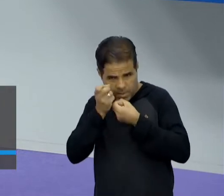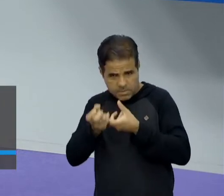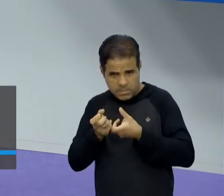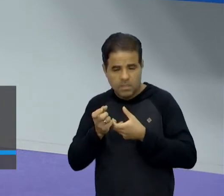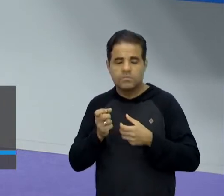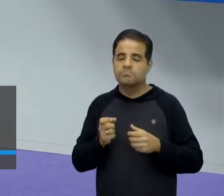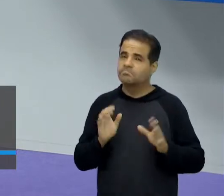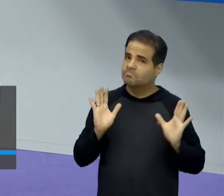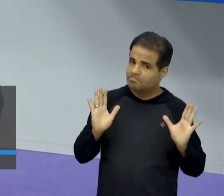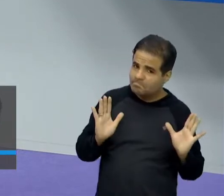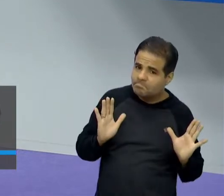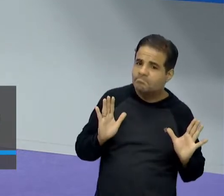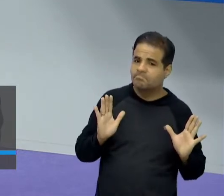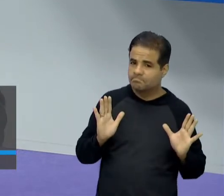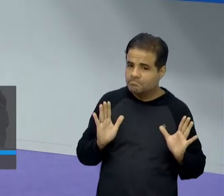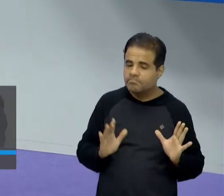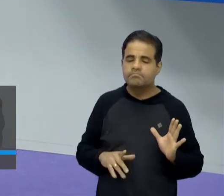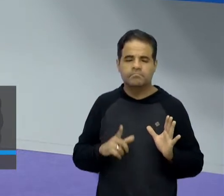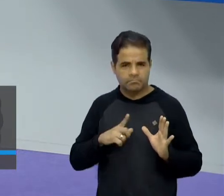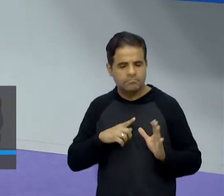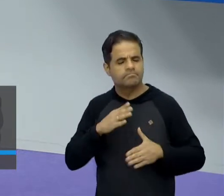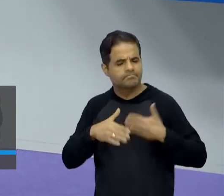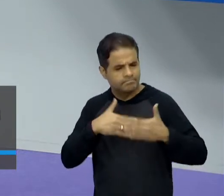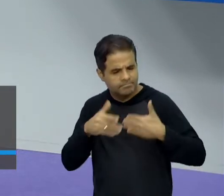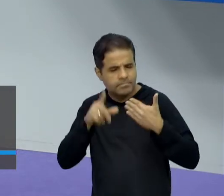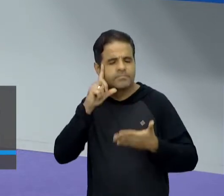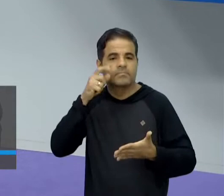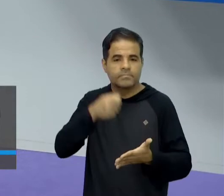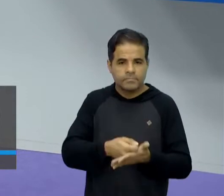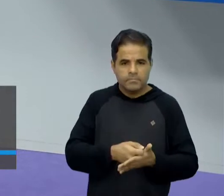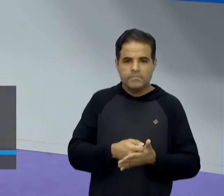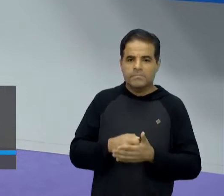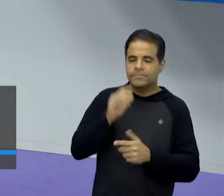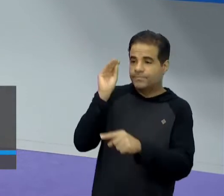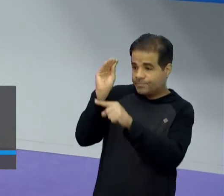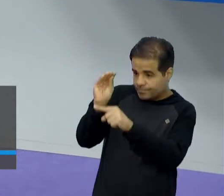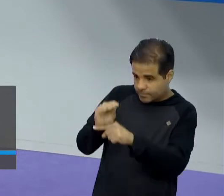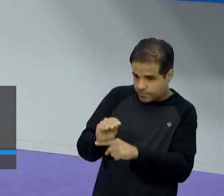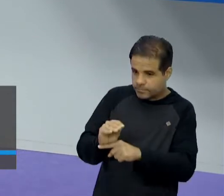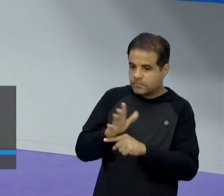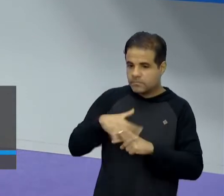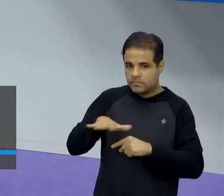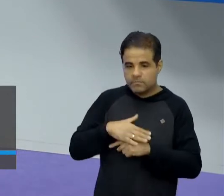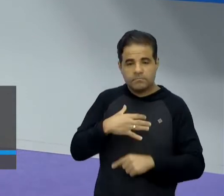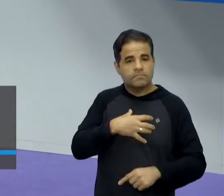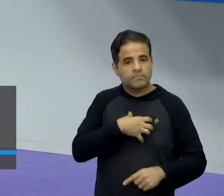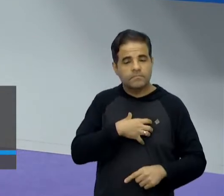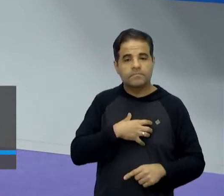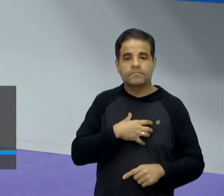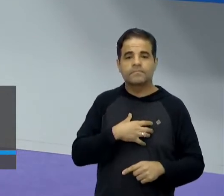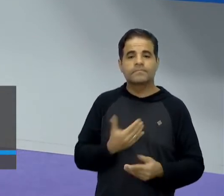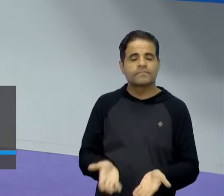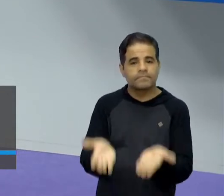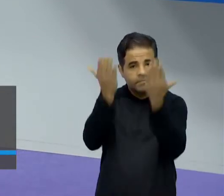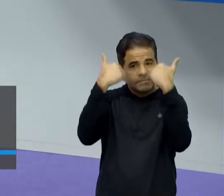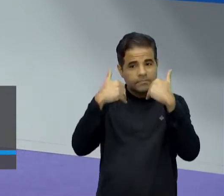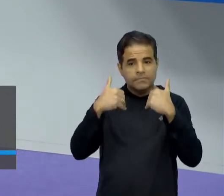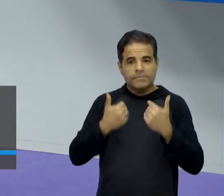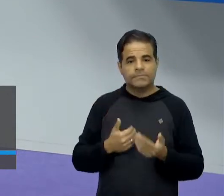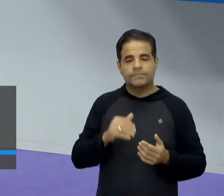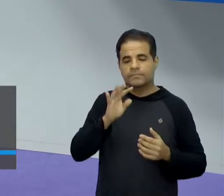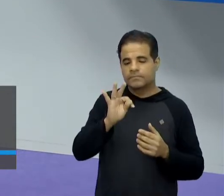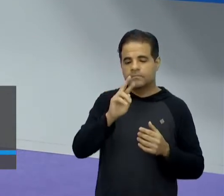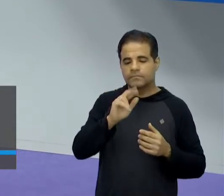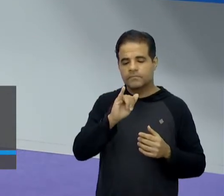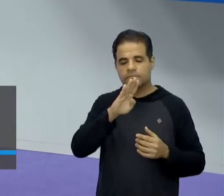bolha, você tende a decisões que retroalimentam uma espécie de tribalização